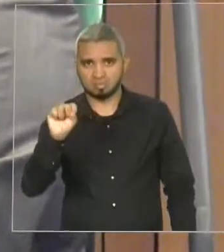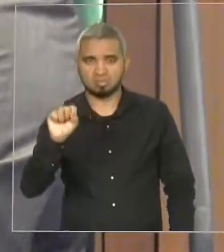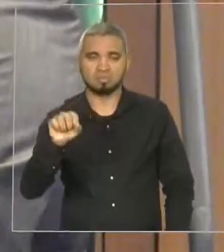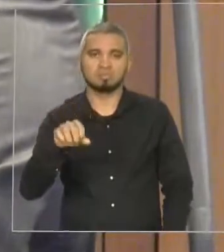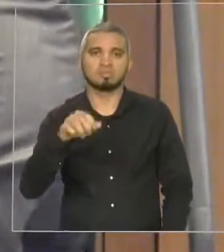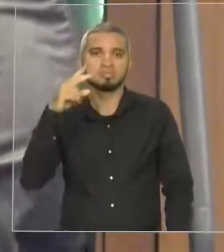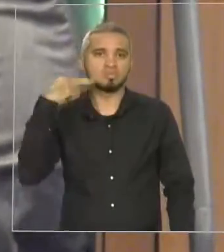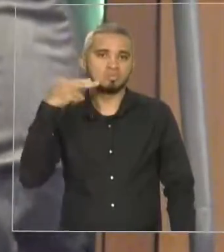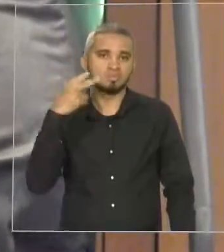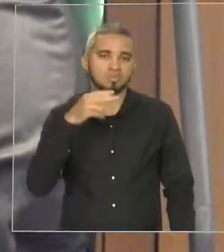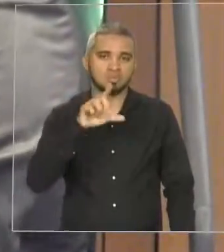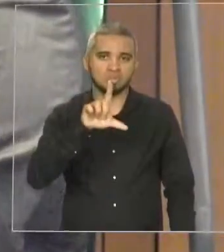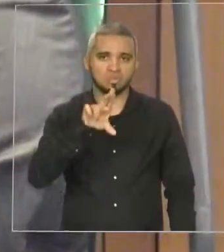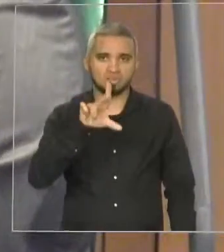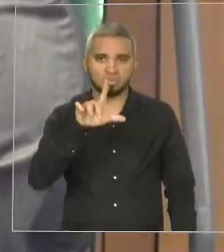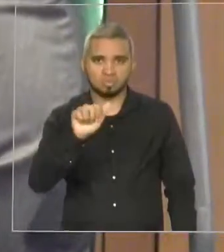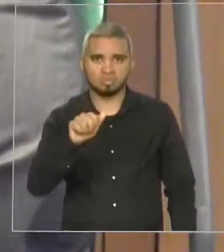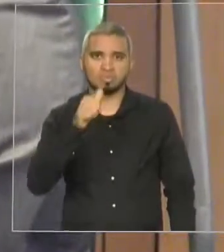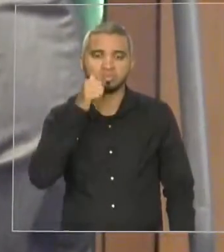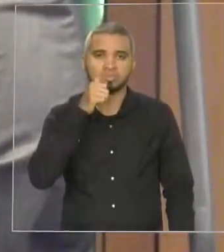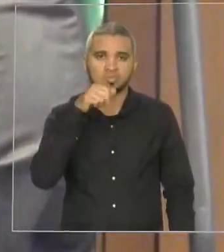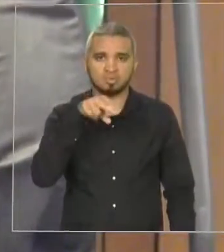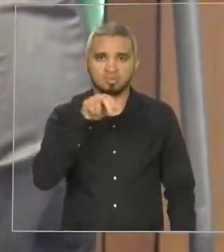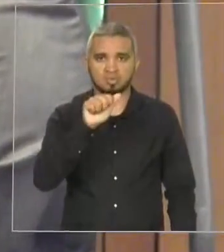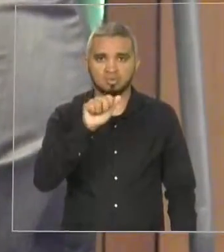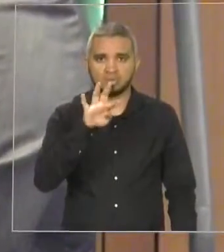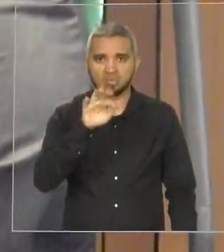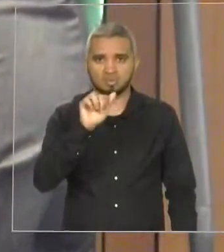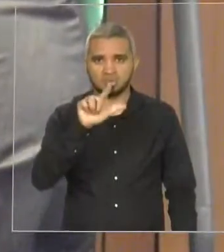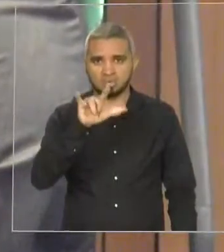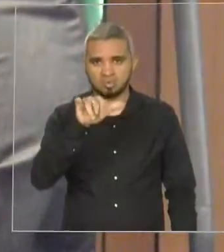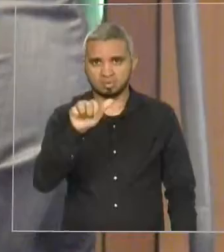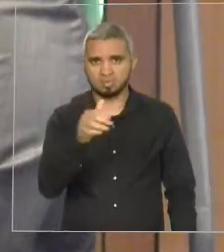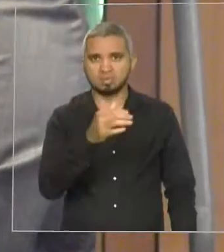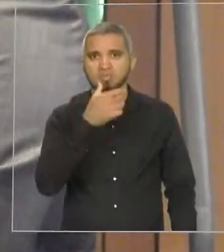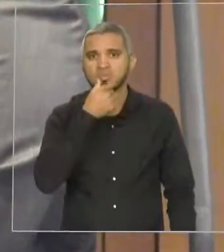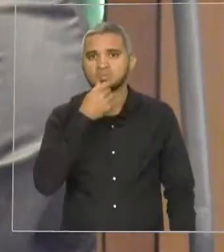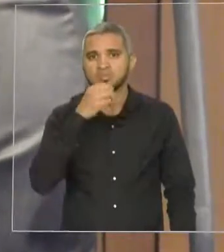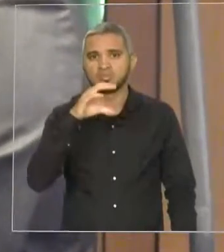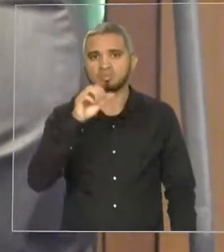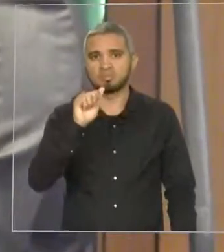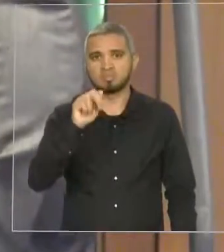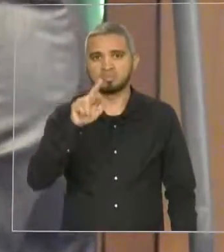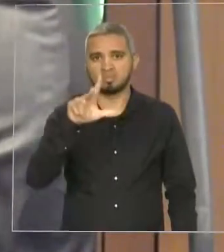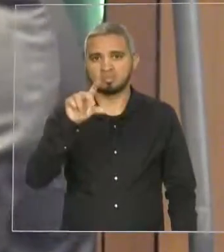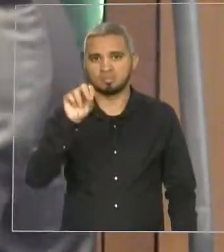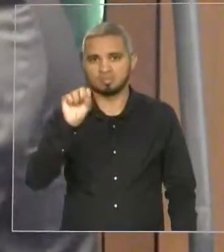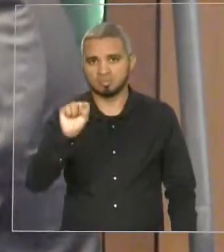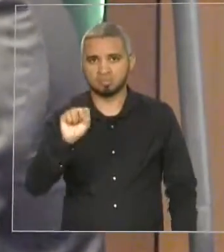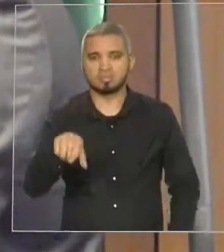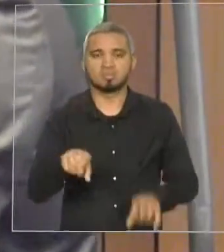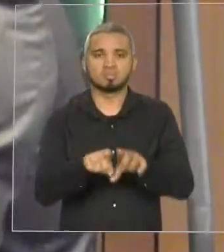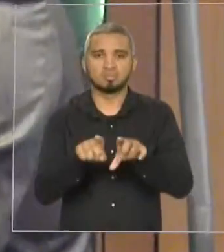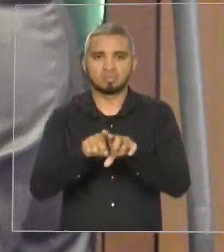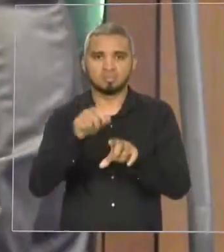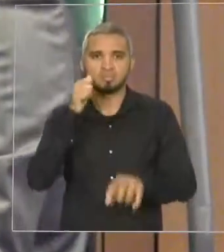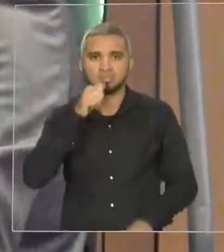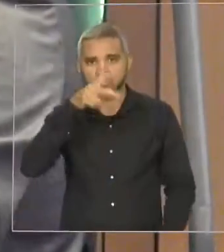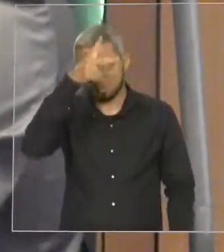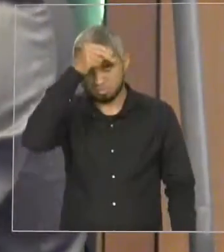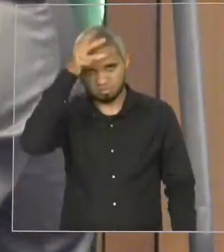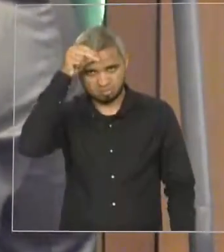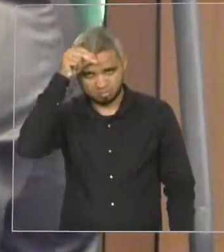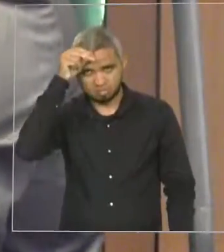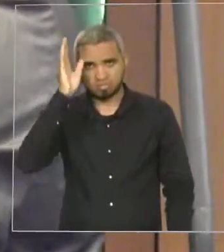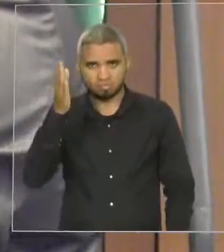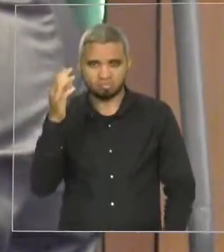vereador Lula, Natália e Carlos Barroso, e Bernardo do Mearim pela prefeita, como já foi dito aqui,